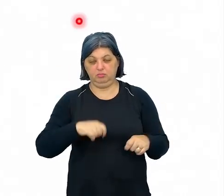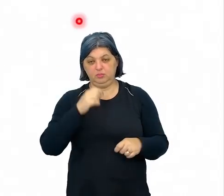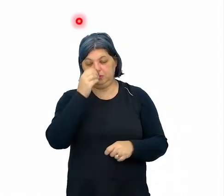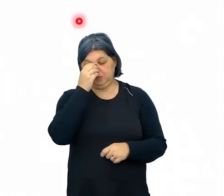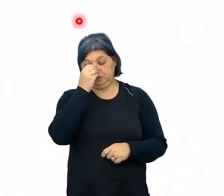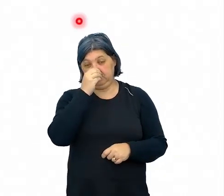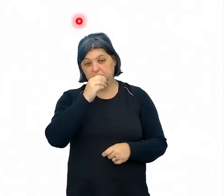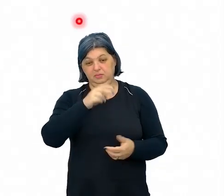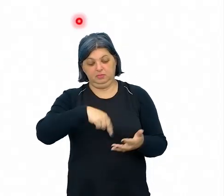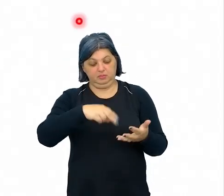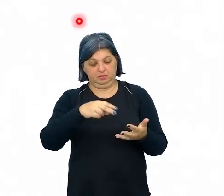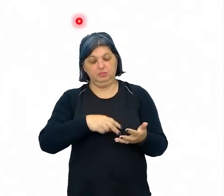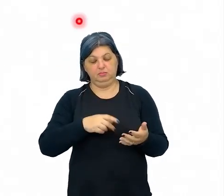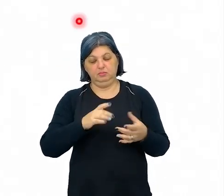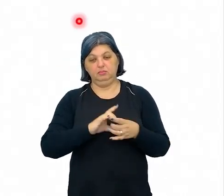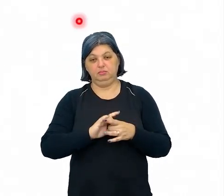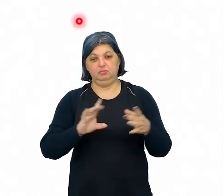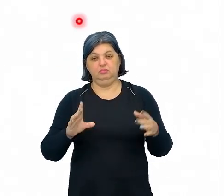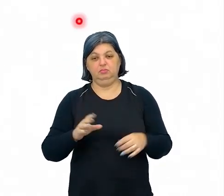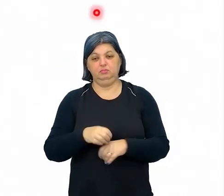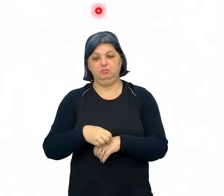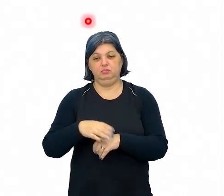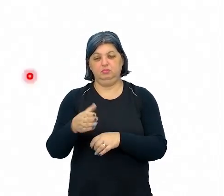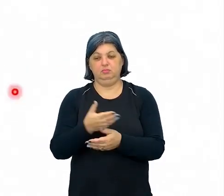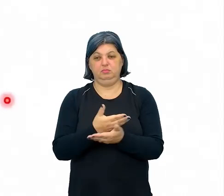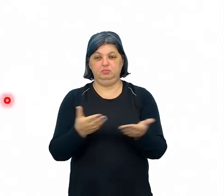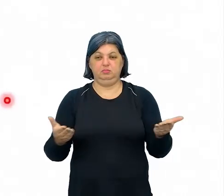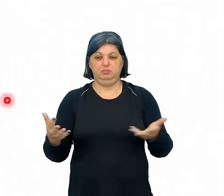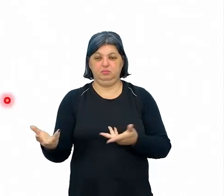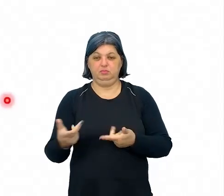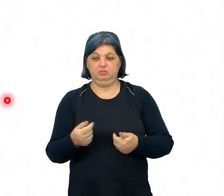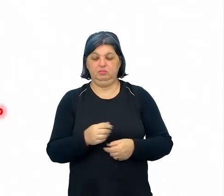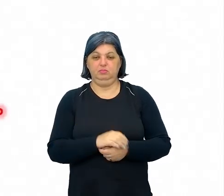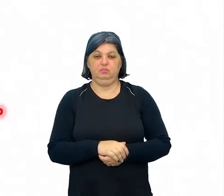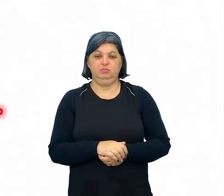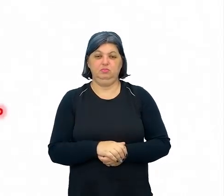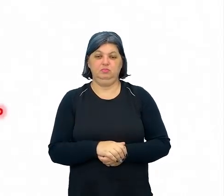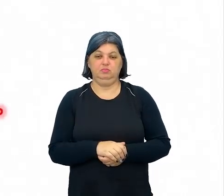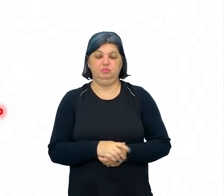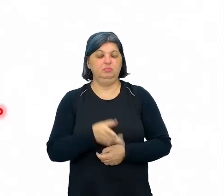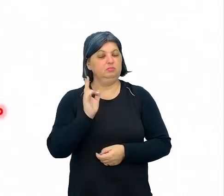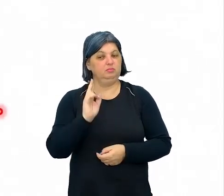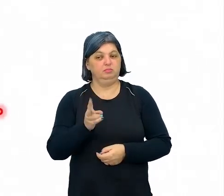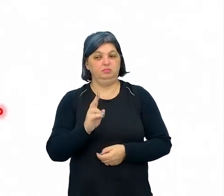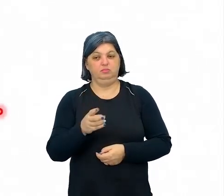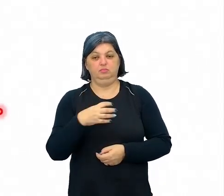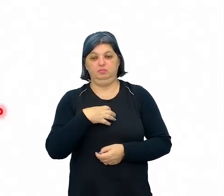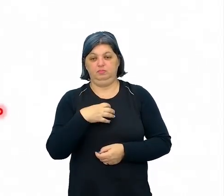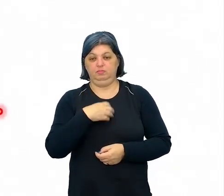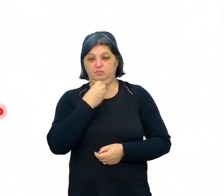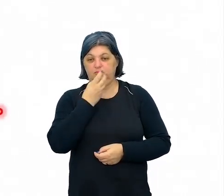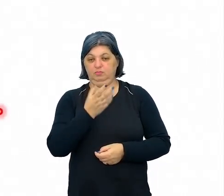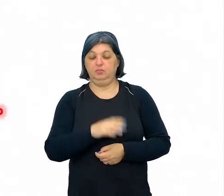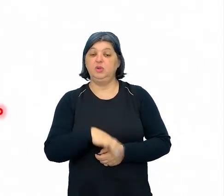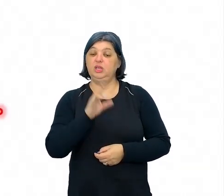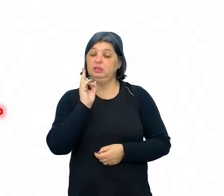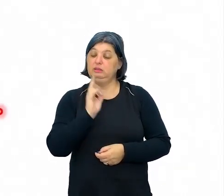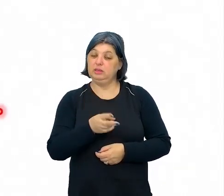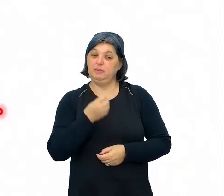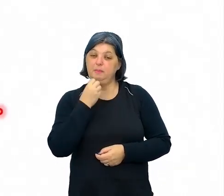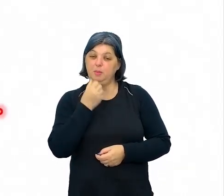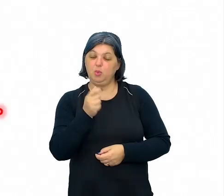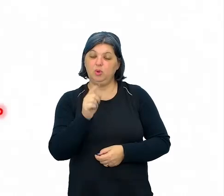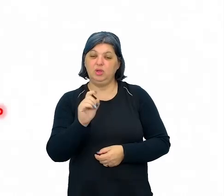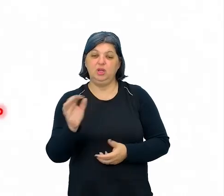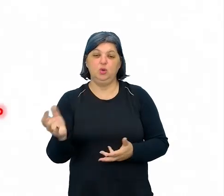fazer a leitura, fica aí o nosso convite, tá? É sempre assim, é um convite. E a partir